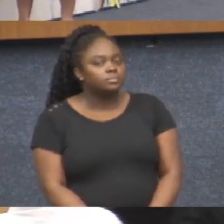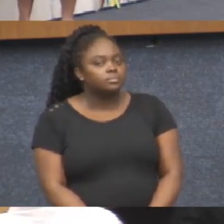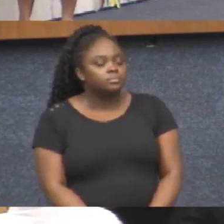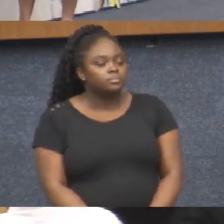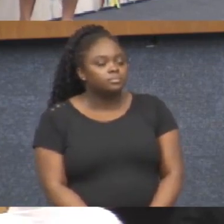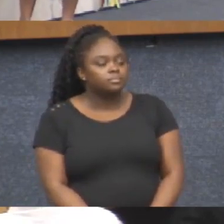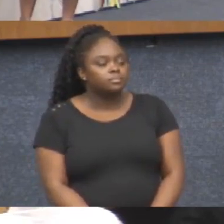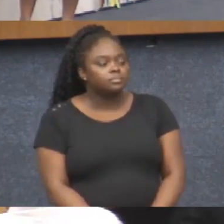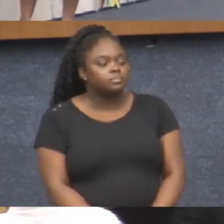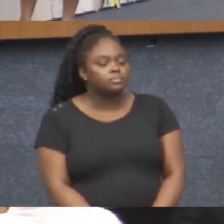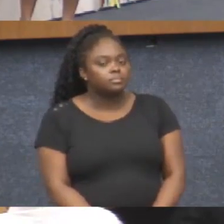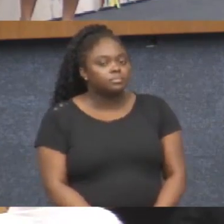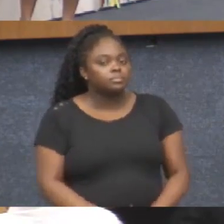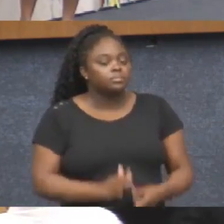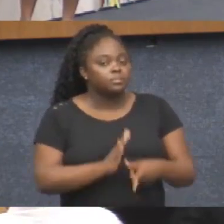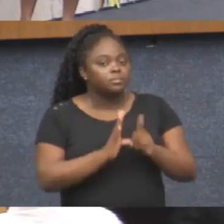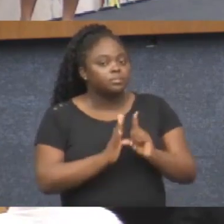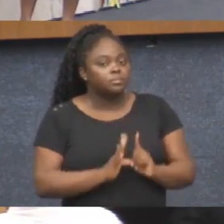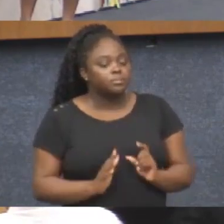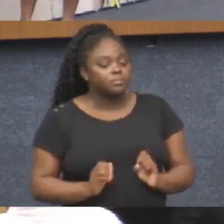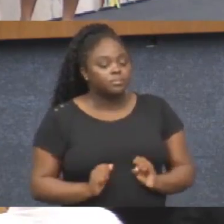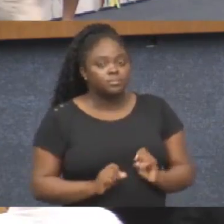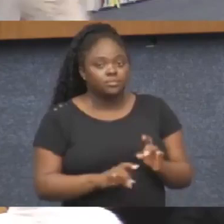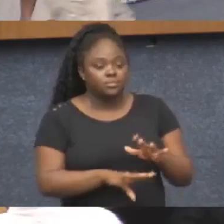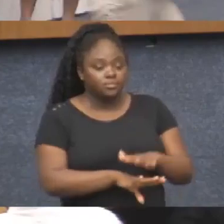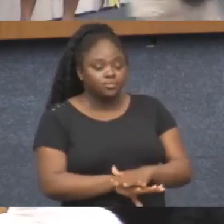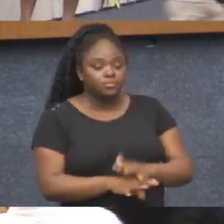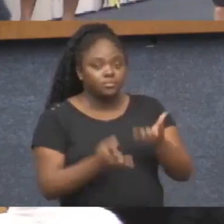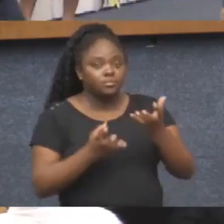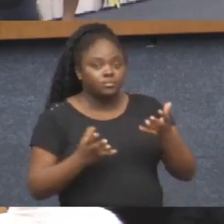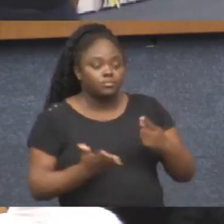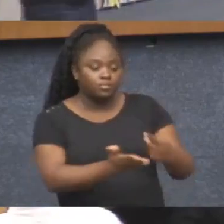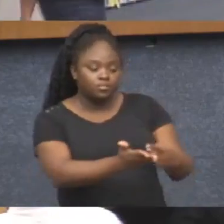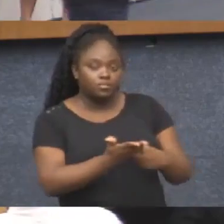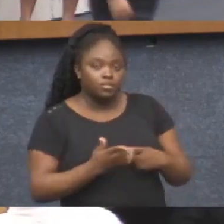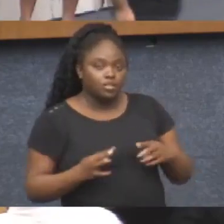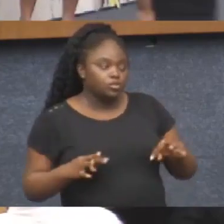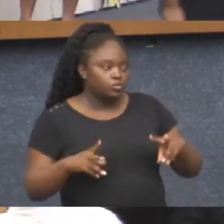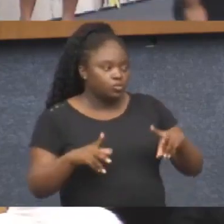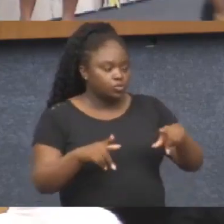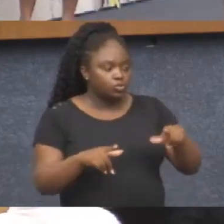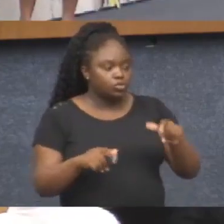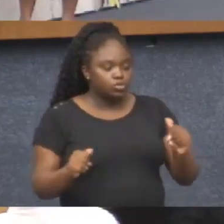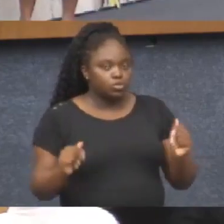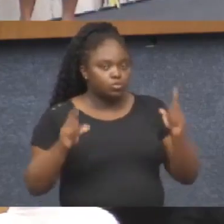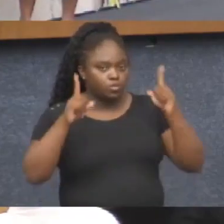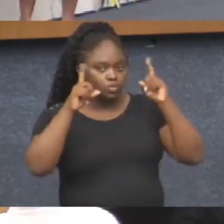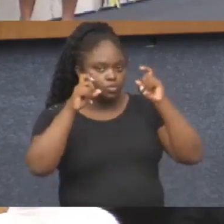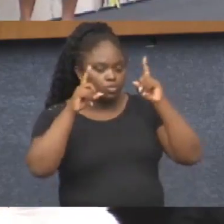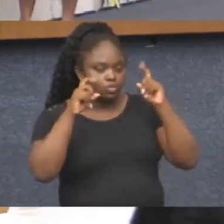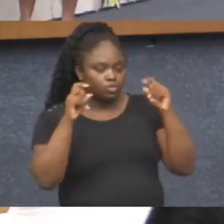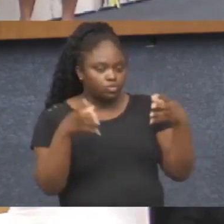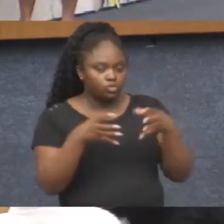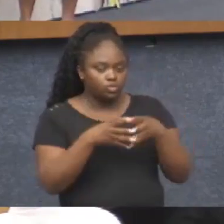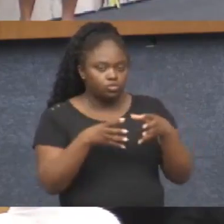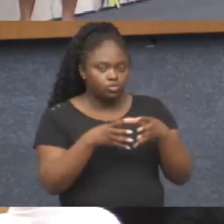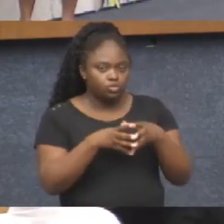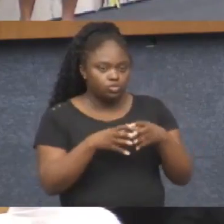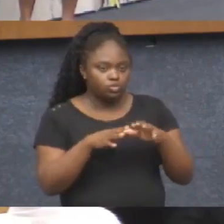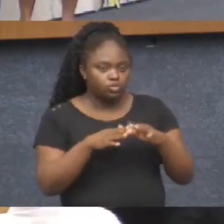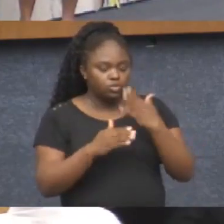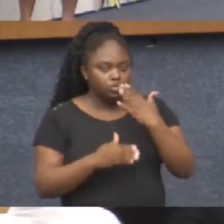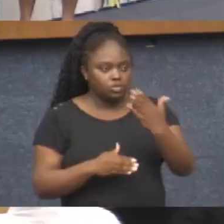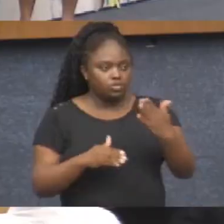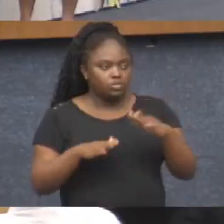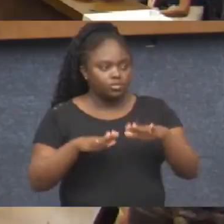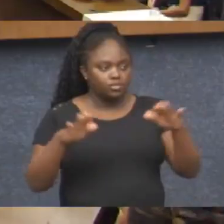E antes de finalizarmos, quero convidar os agraciados, todos agraciados, para uma foto coletiva em frente à mesa